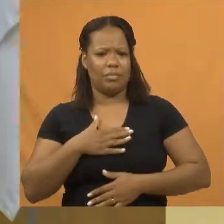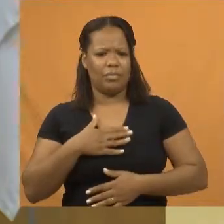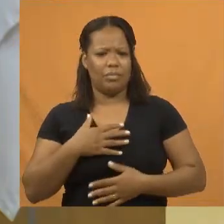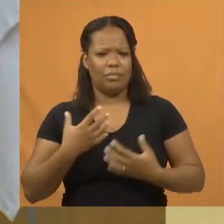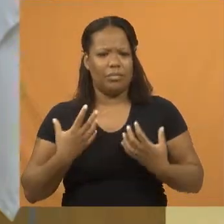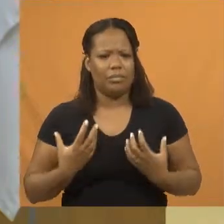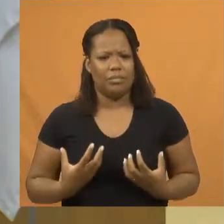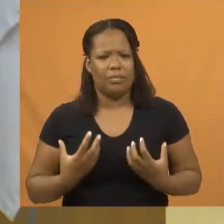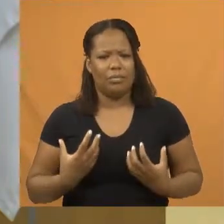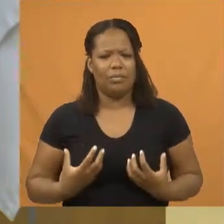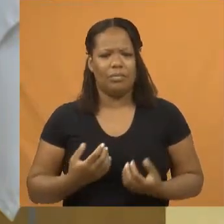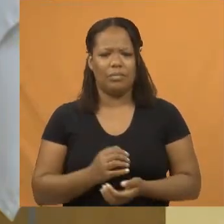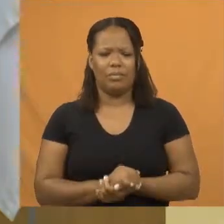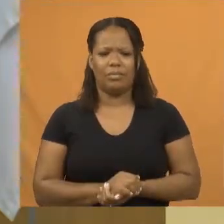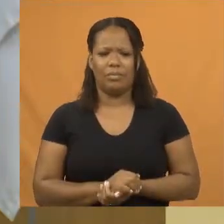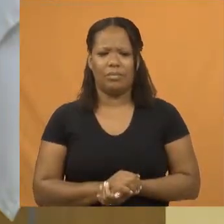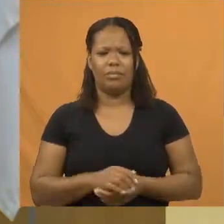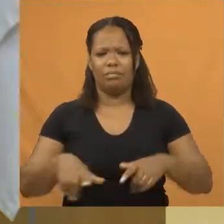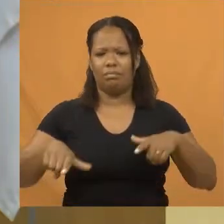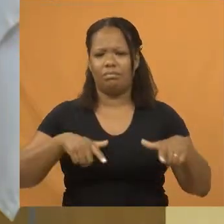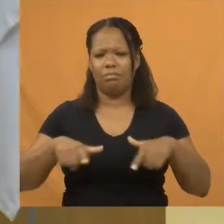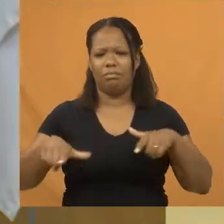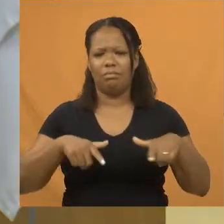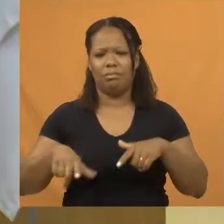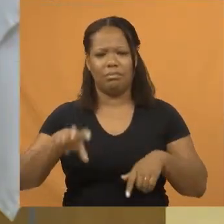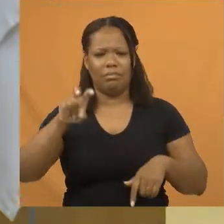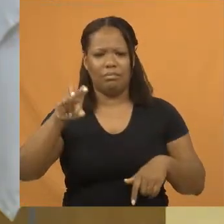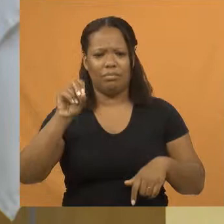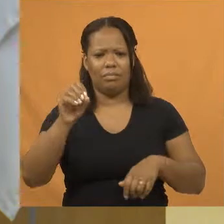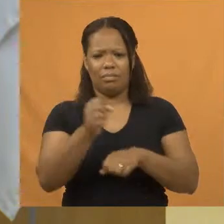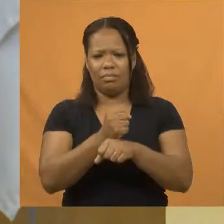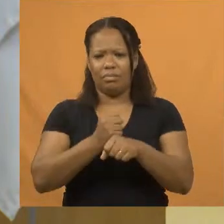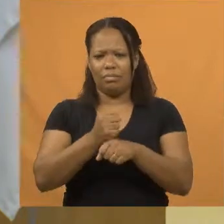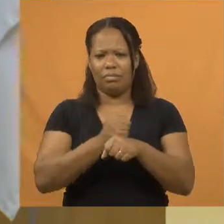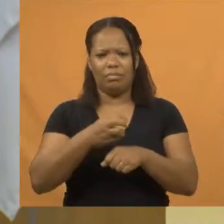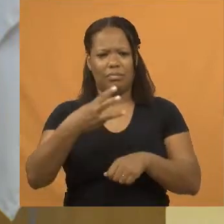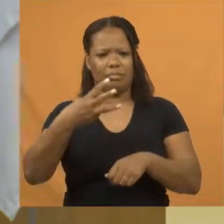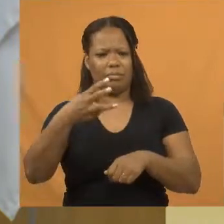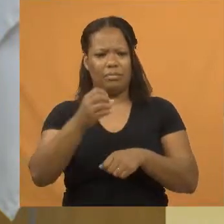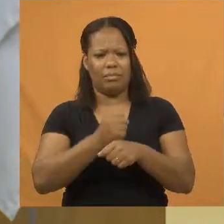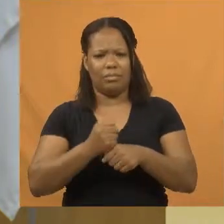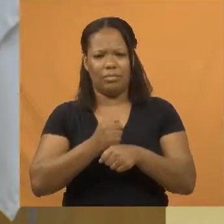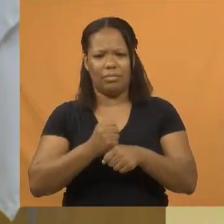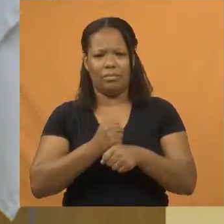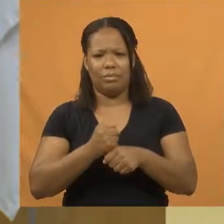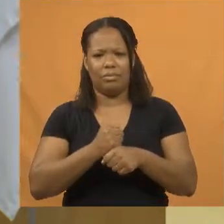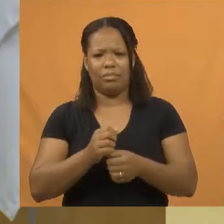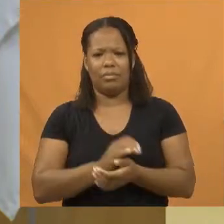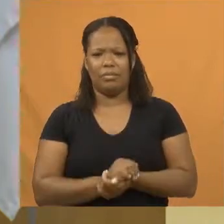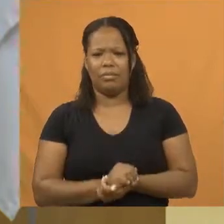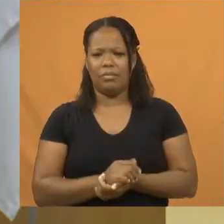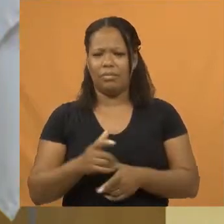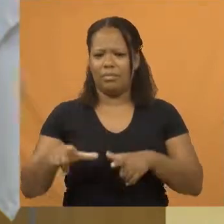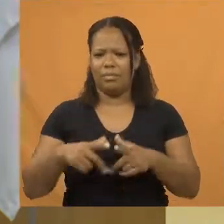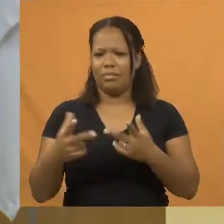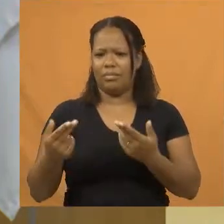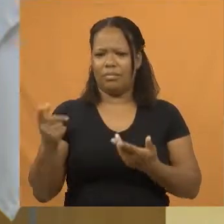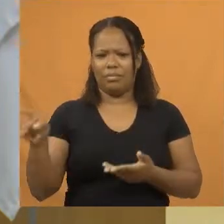não aguenta ficar 50 anos, 30 anos trabalhando em atividades como